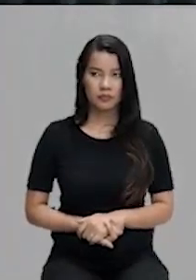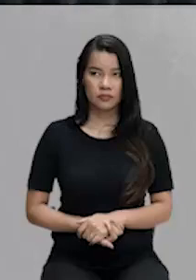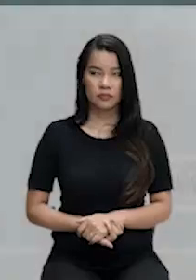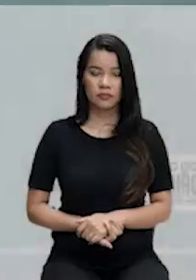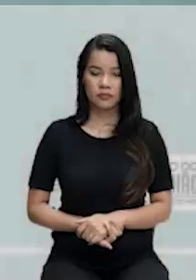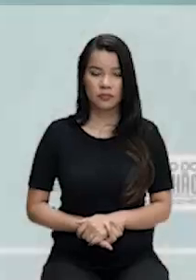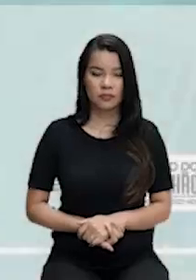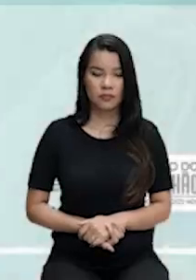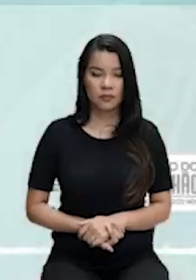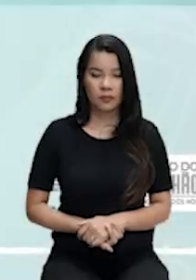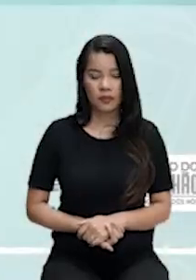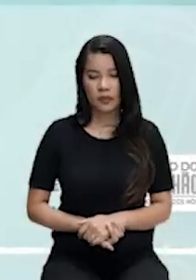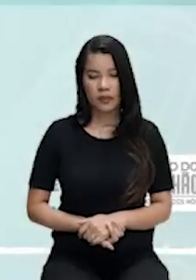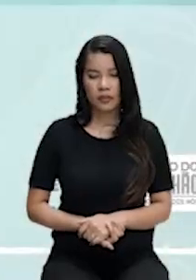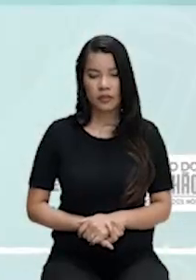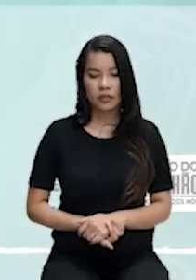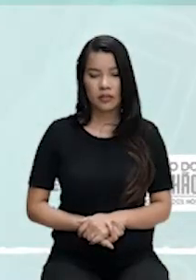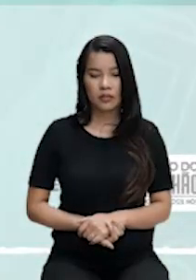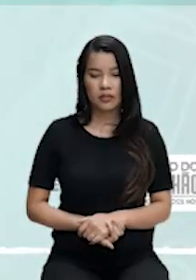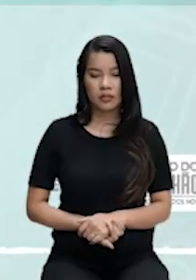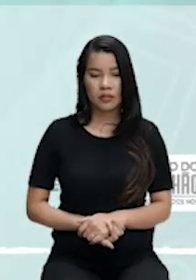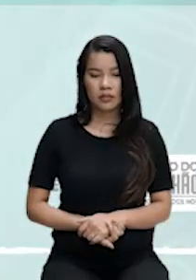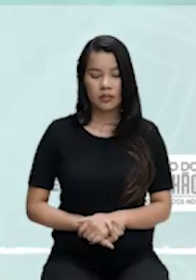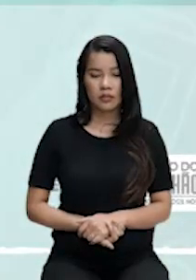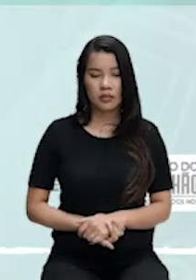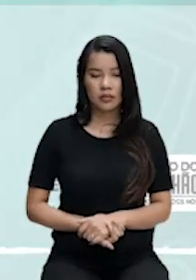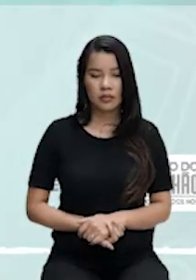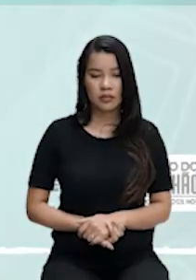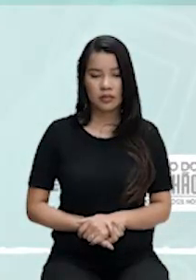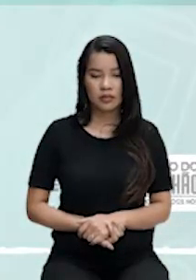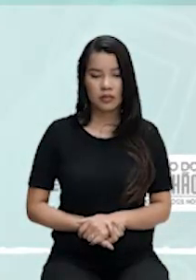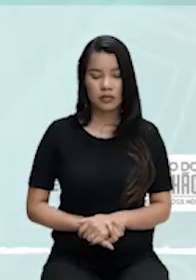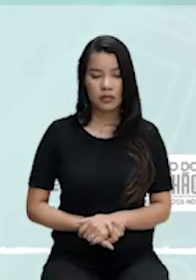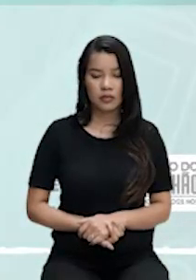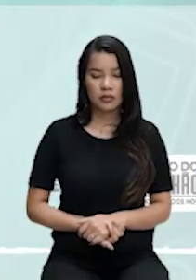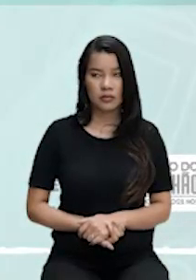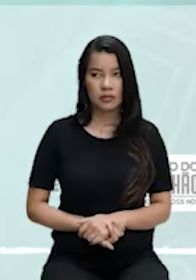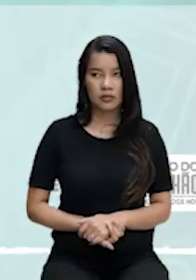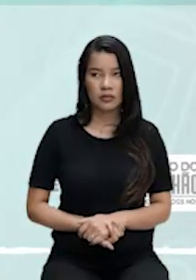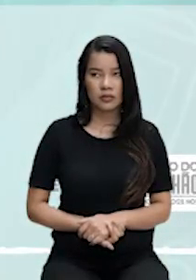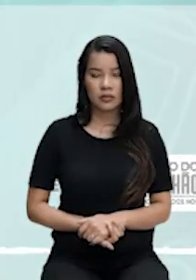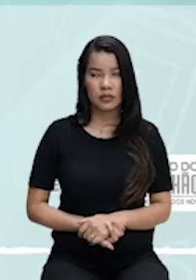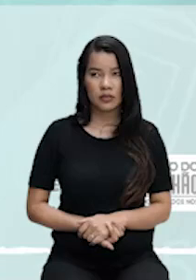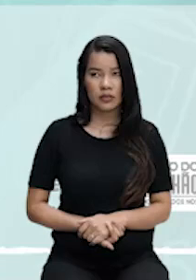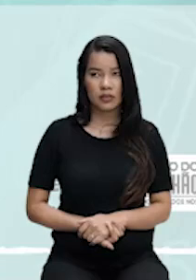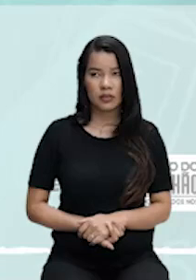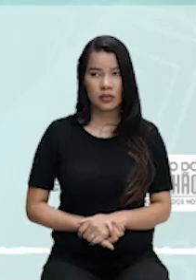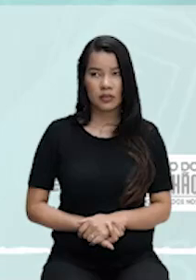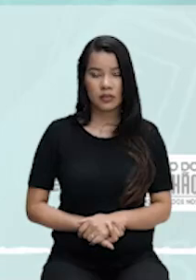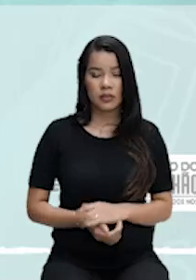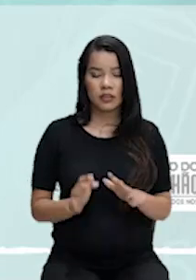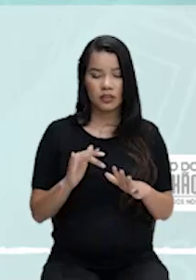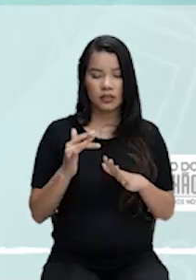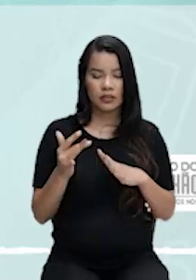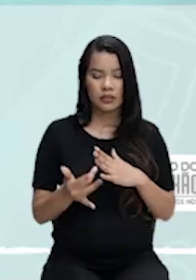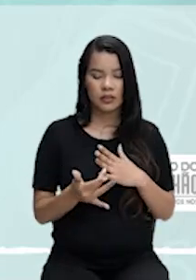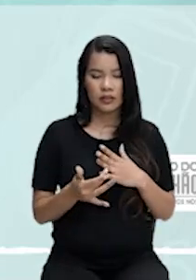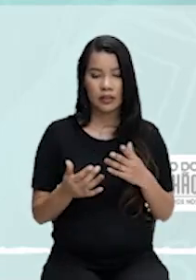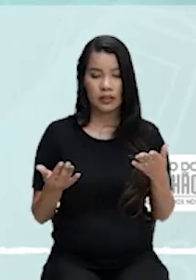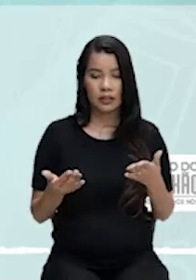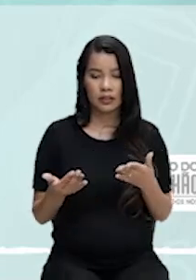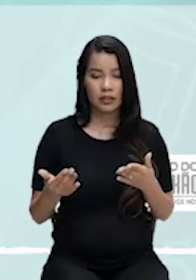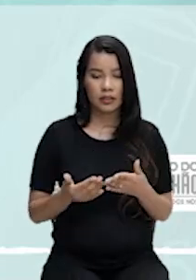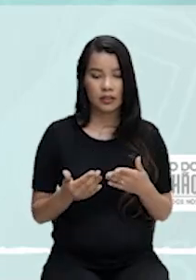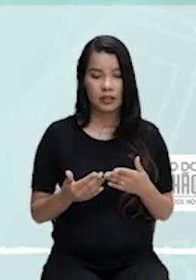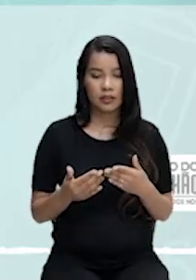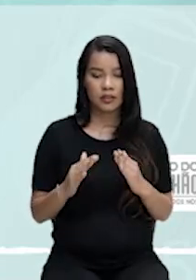criticar. Rede social. E rede social aqui em casa é outra coisa. Olha o que ele diz. Rede social aqui em casa é outra coisa.